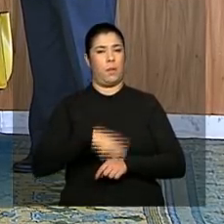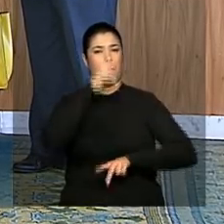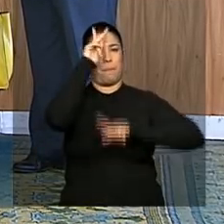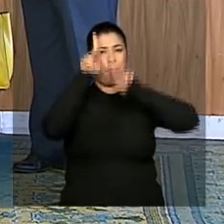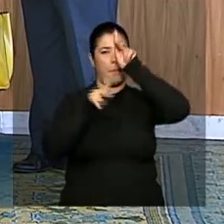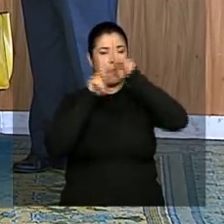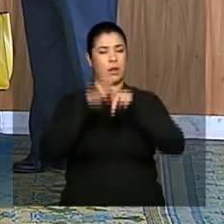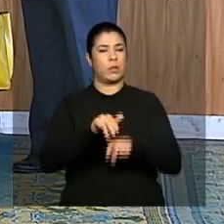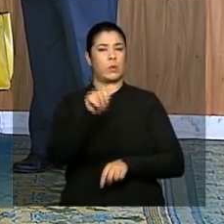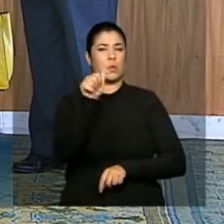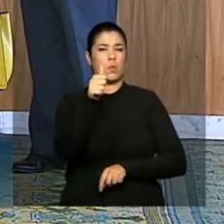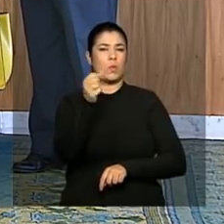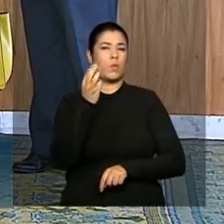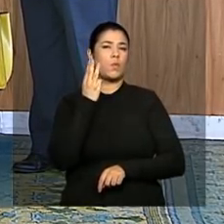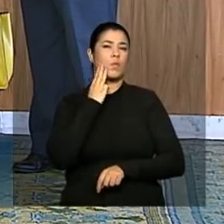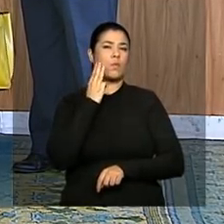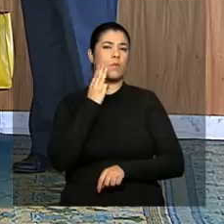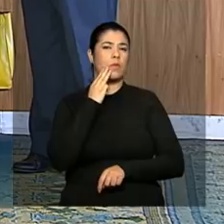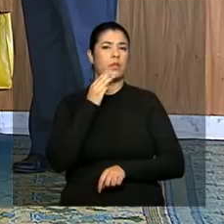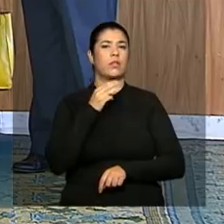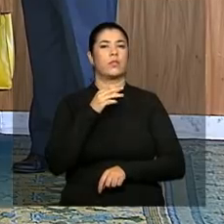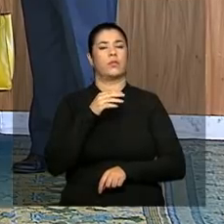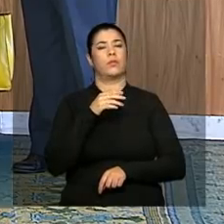habitantes em 2013.